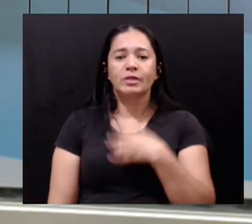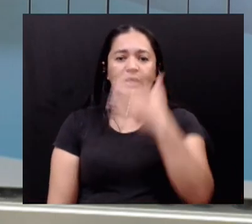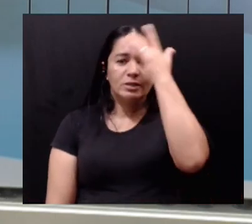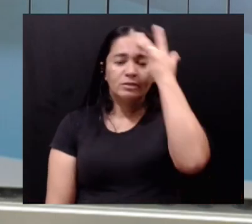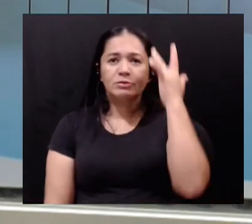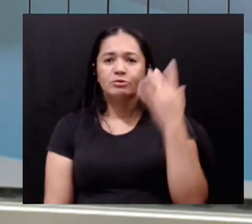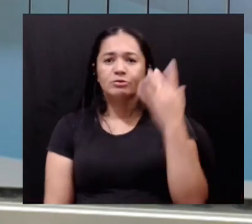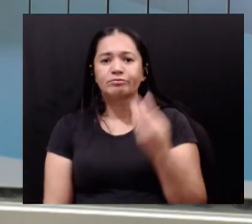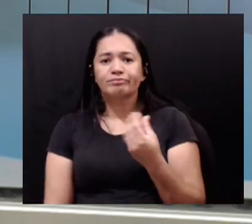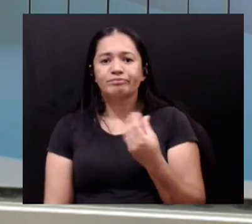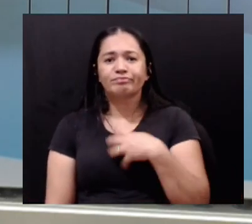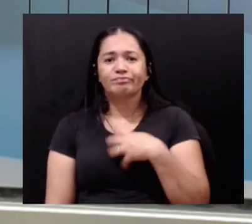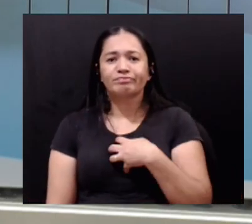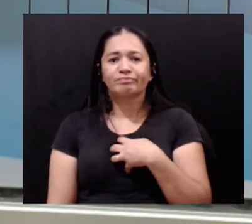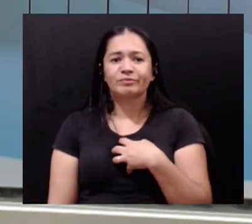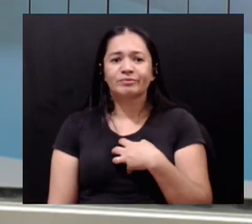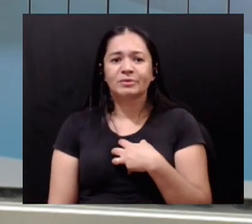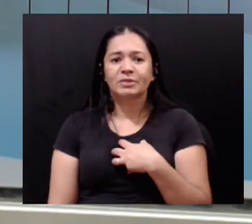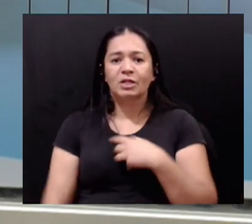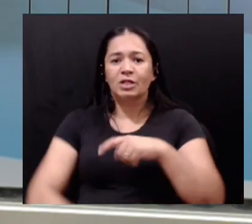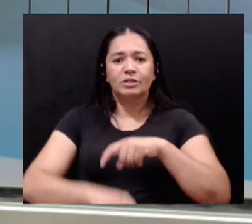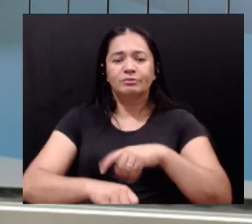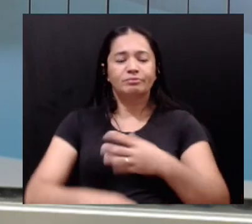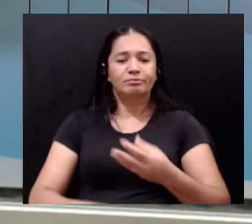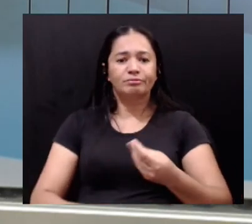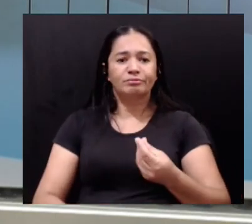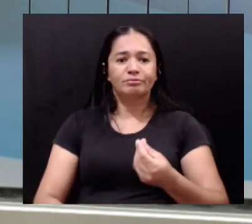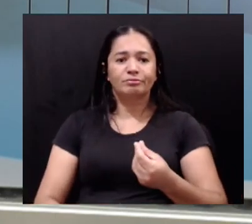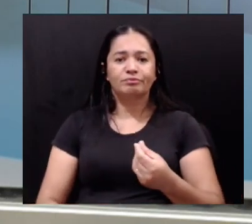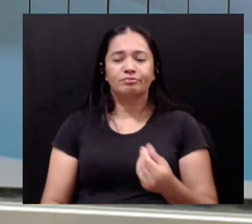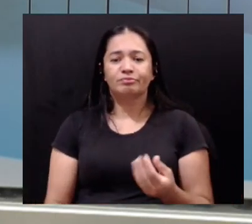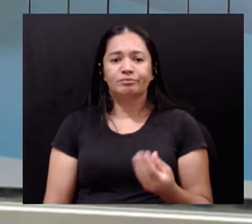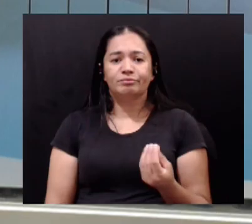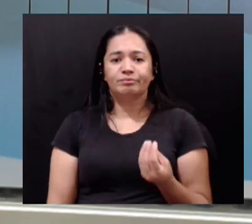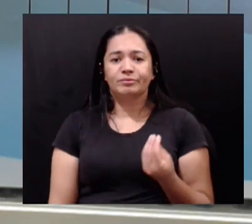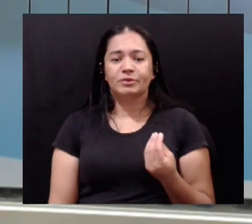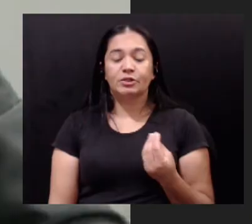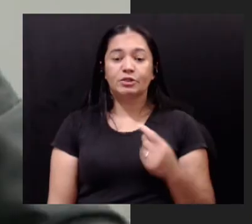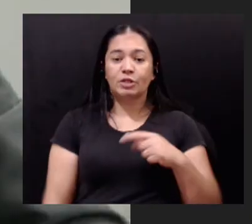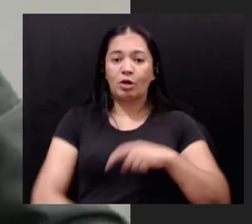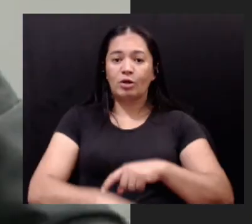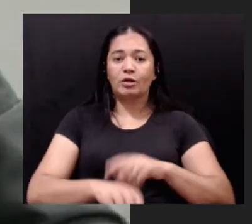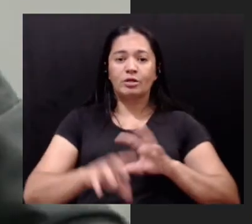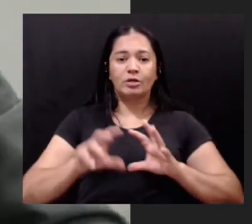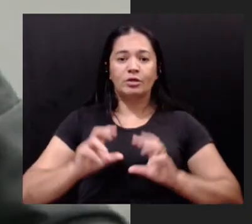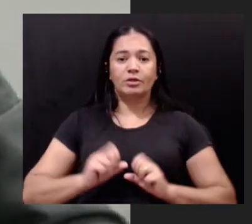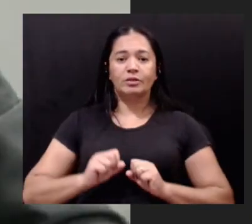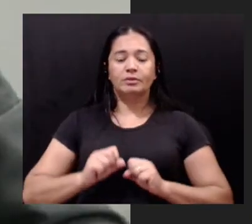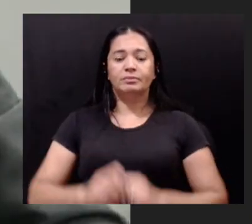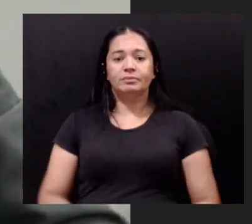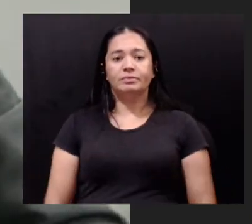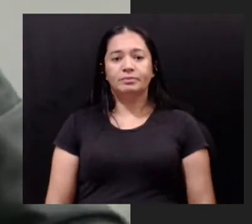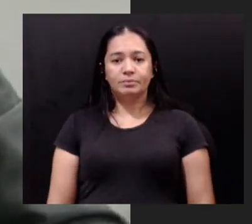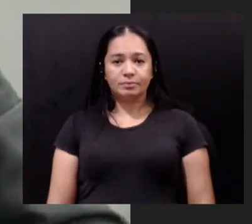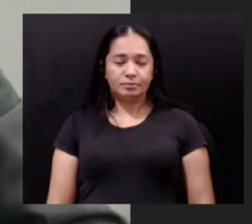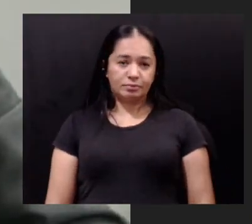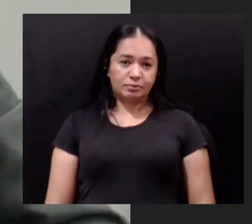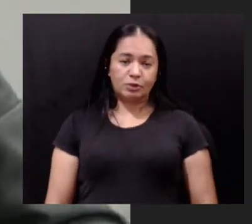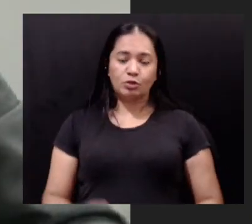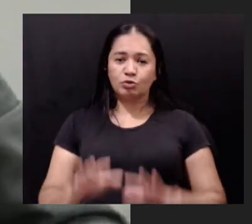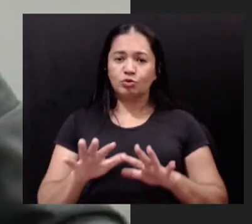apresentar normalmente, né, num quadro de infecção por essa bactéria? De uma forma geral, nos quadros